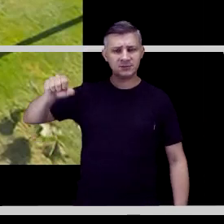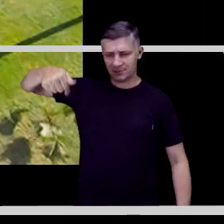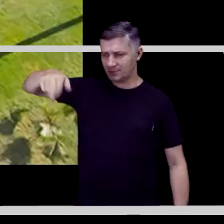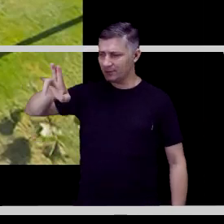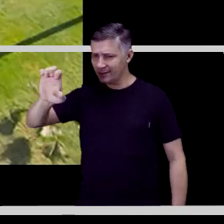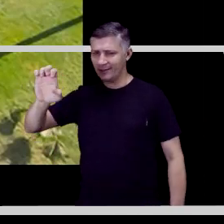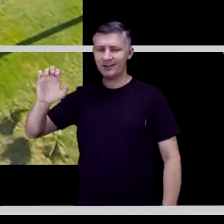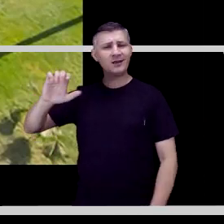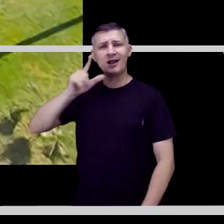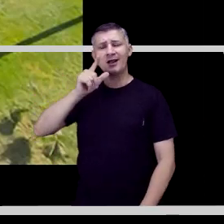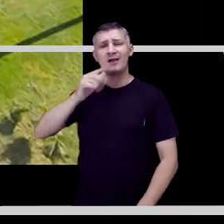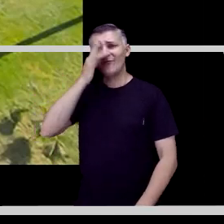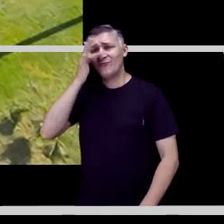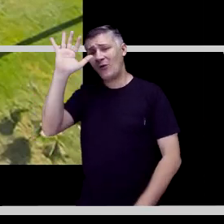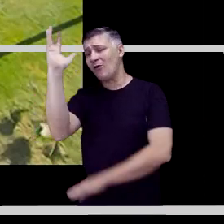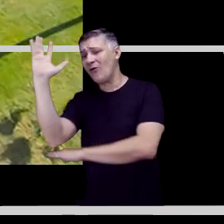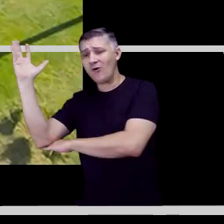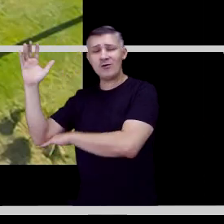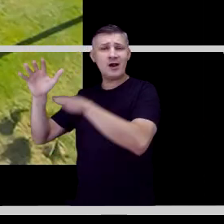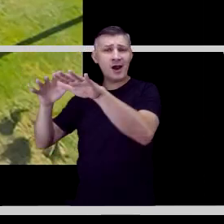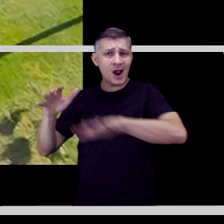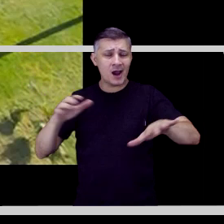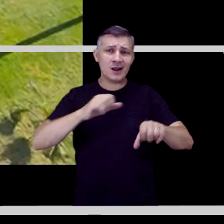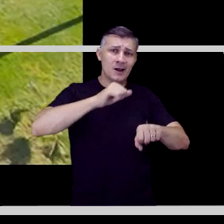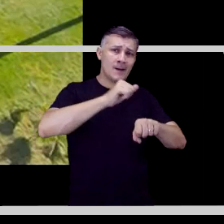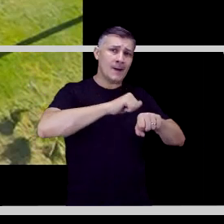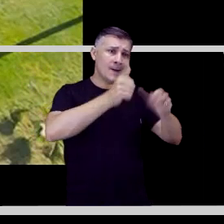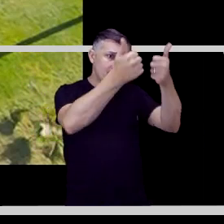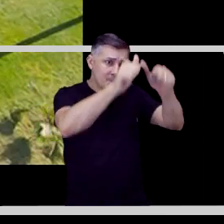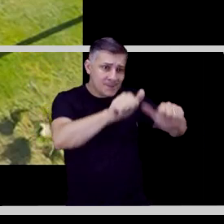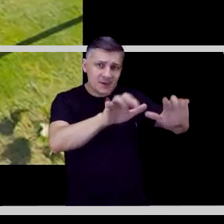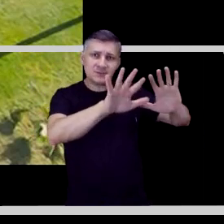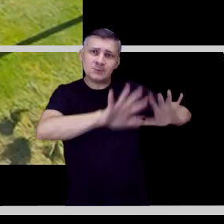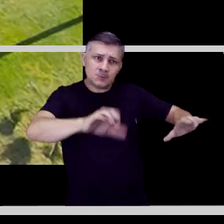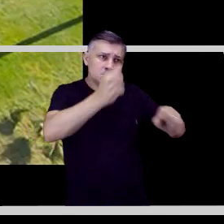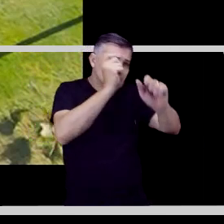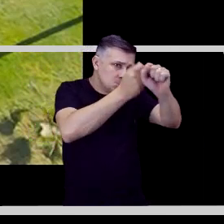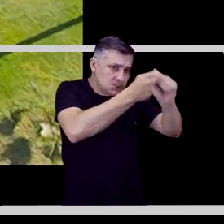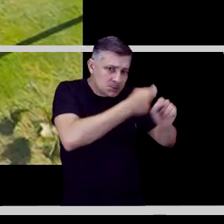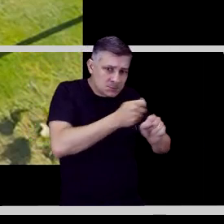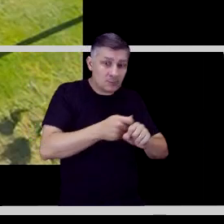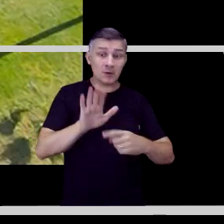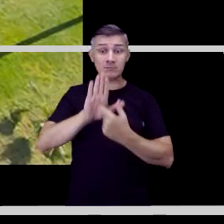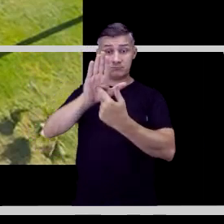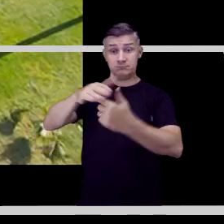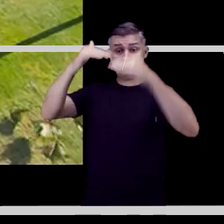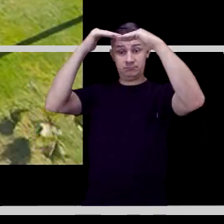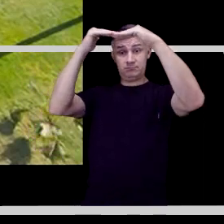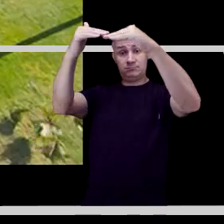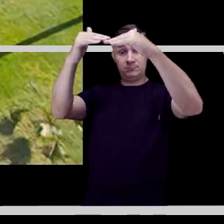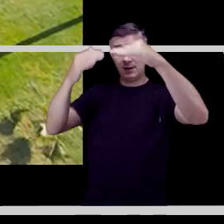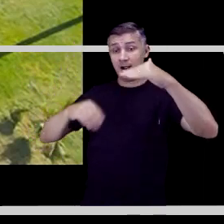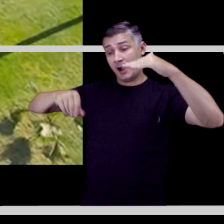conformado, de um jardim, de uma área de esculturas, e que ele se apresenta como na sua cobertura como